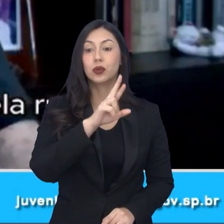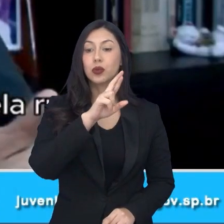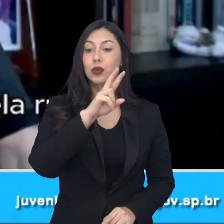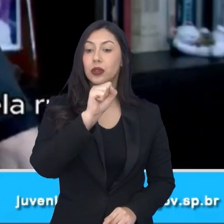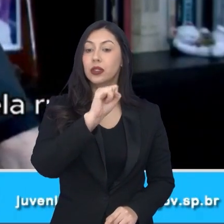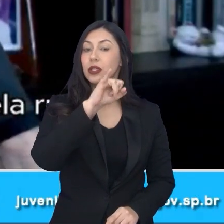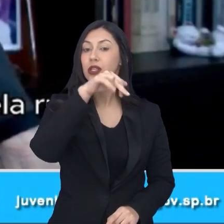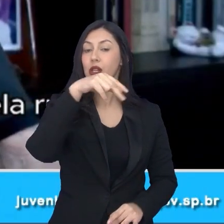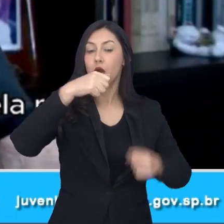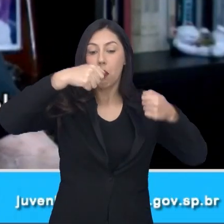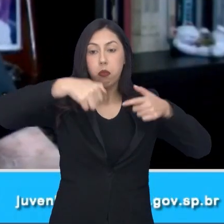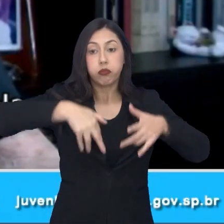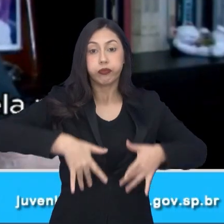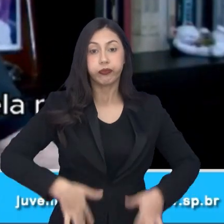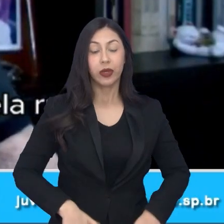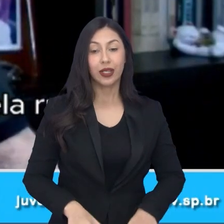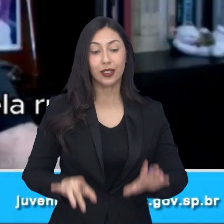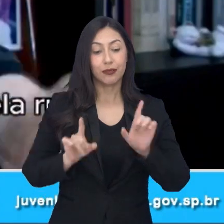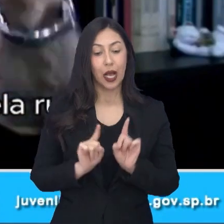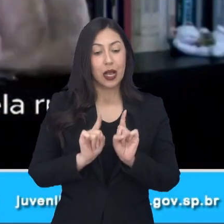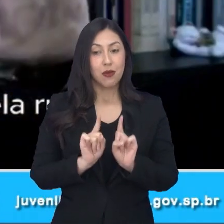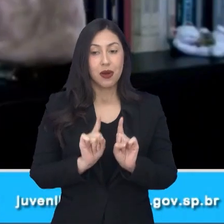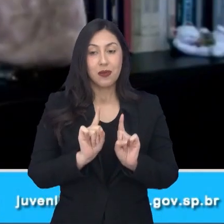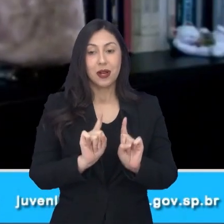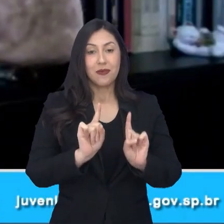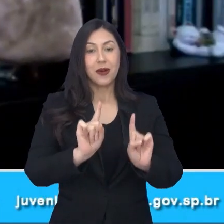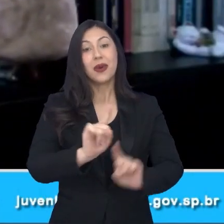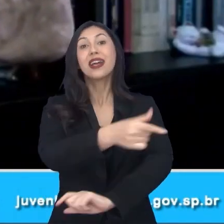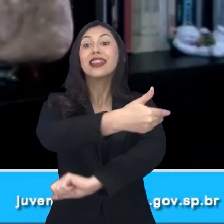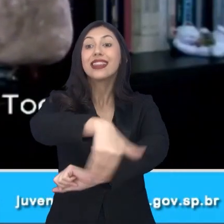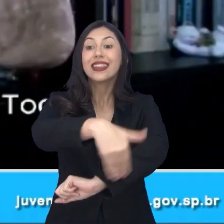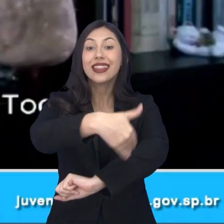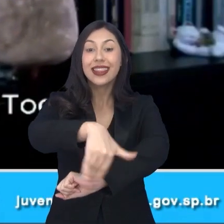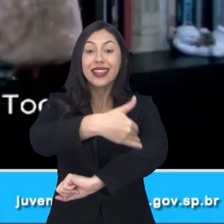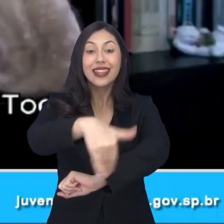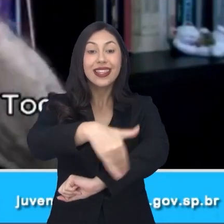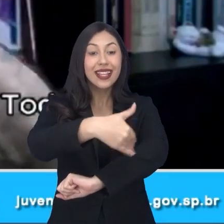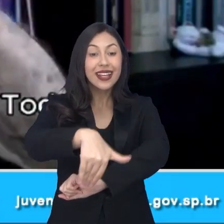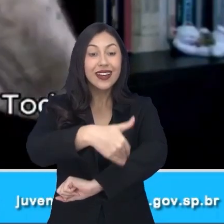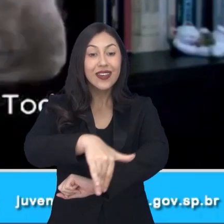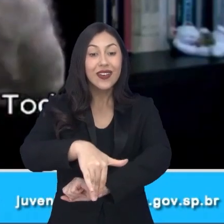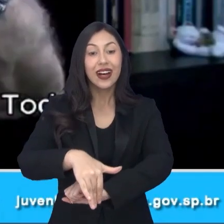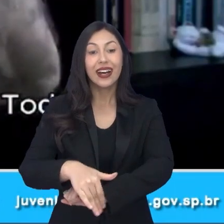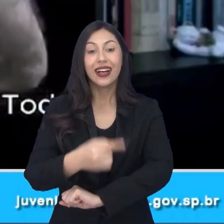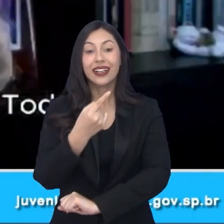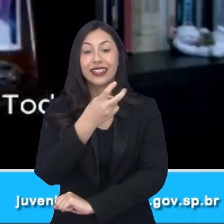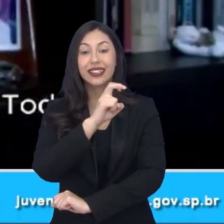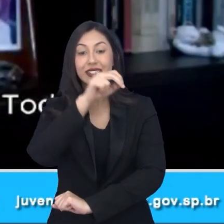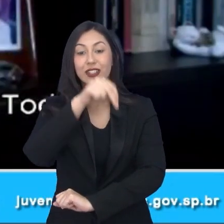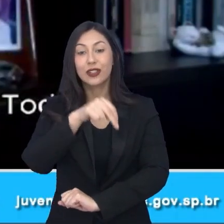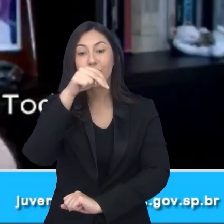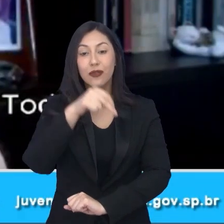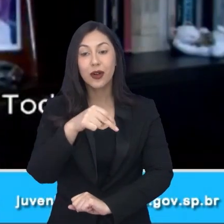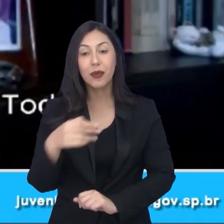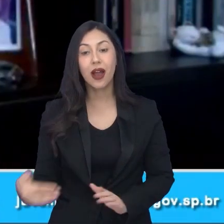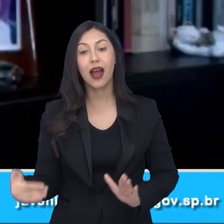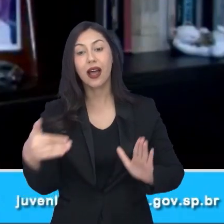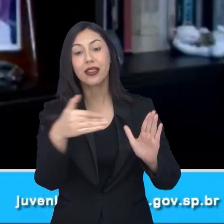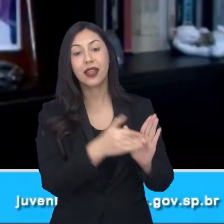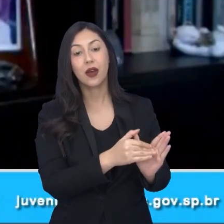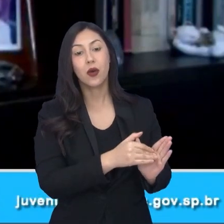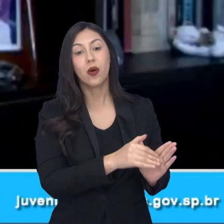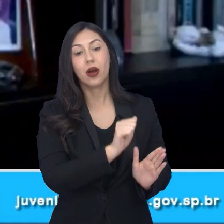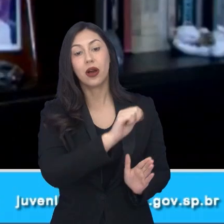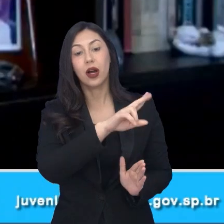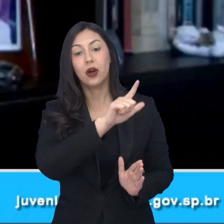e saímos em fila dupla pela rua, 15 de novembro, em direção ao Cine para Todos, onde